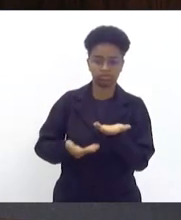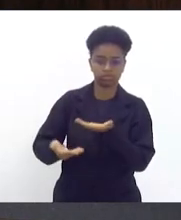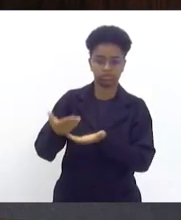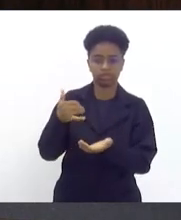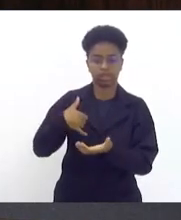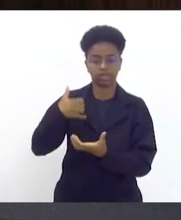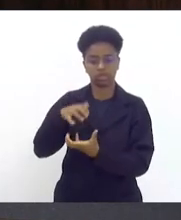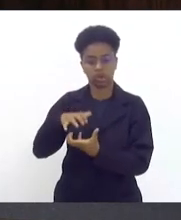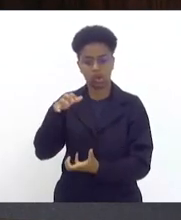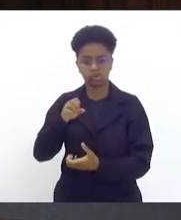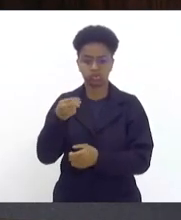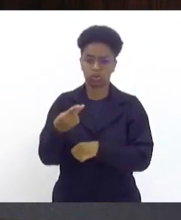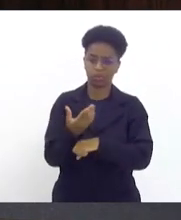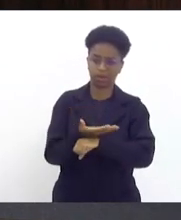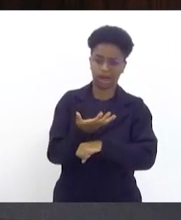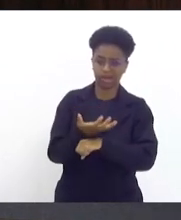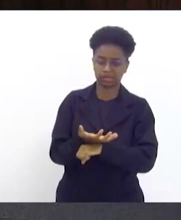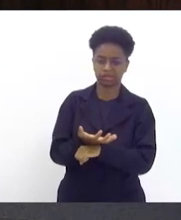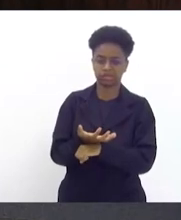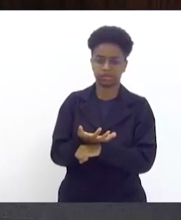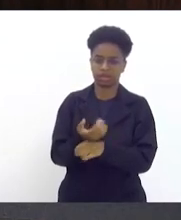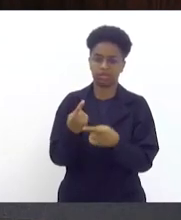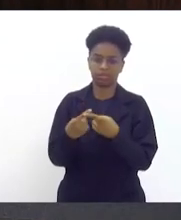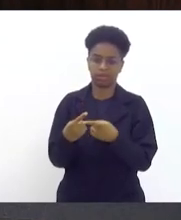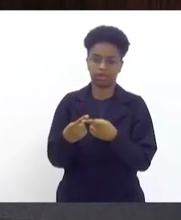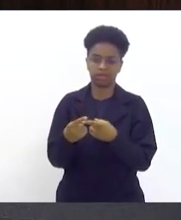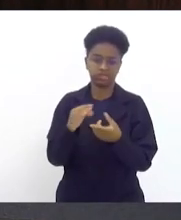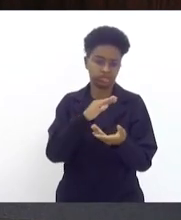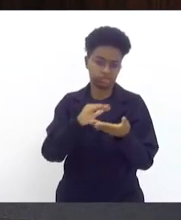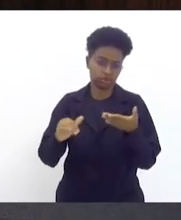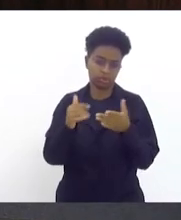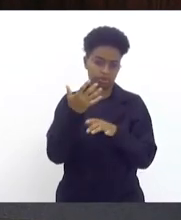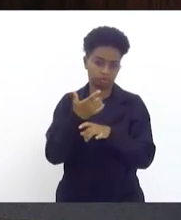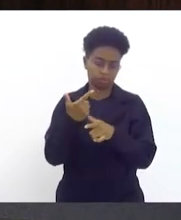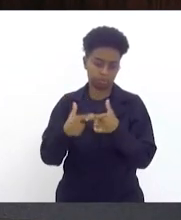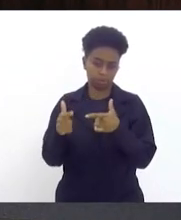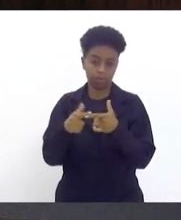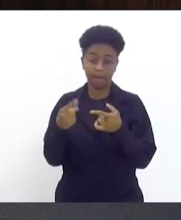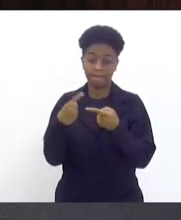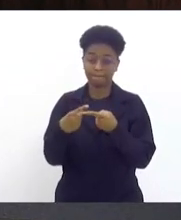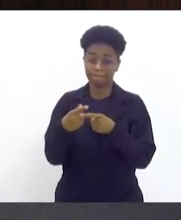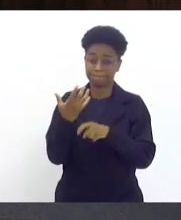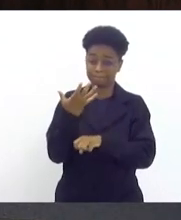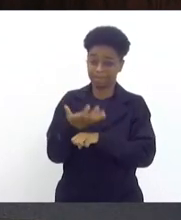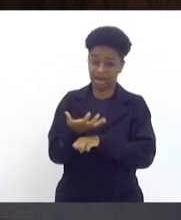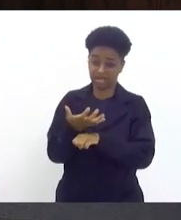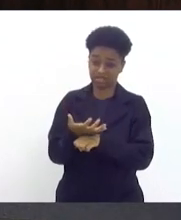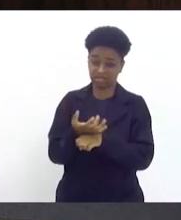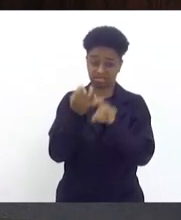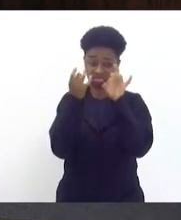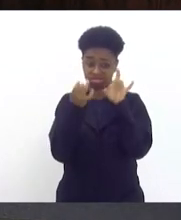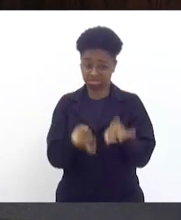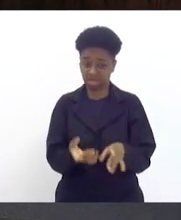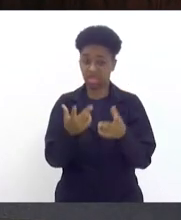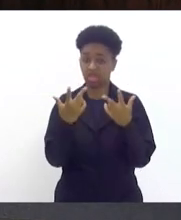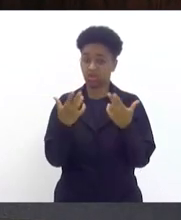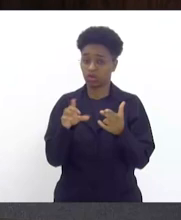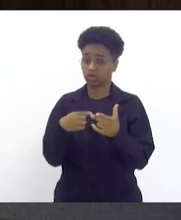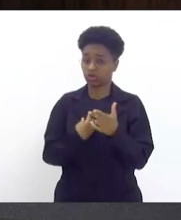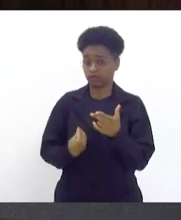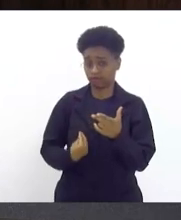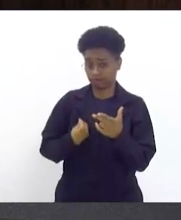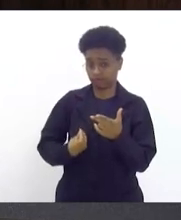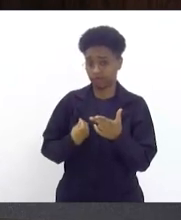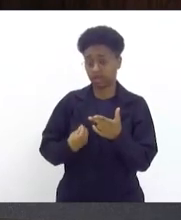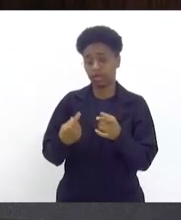uma praça algo que não vire mais um problema para o bairro porque praça pra virar um elefante branco como a gente tá vivendo lá Rogério tá